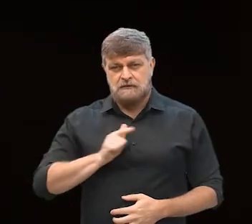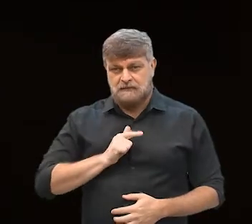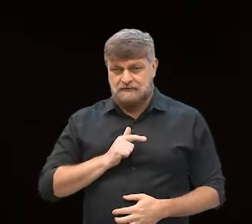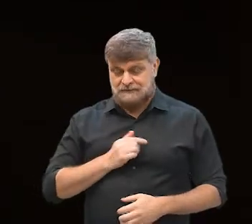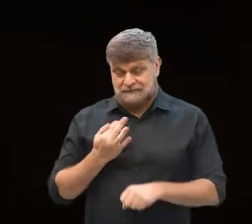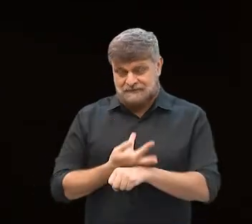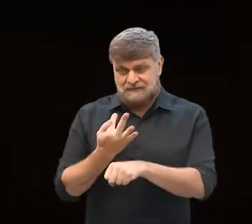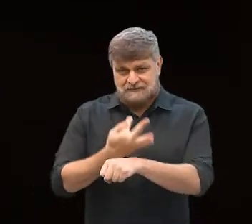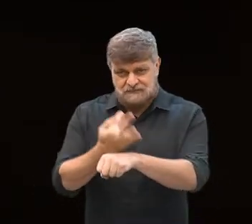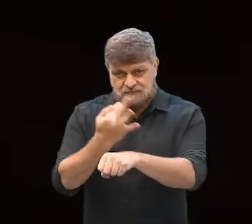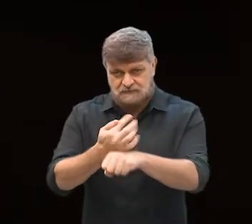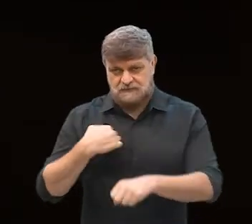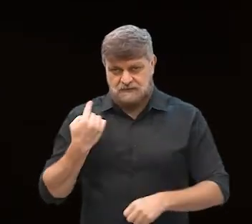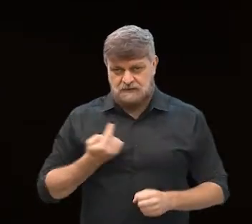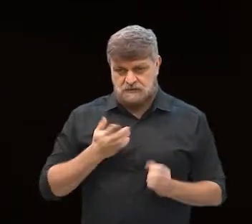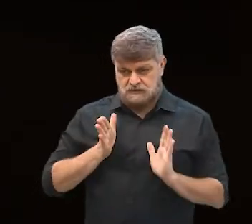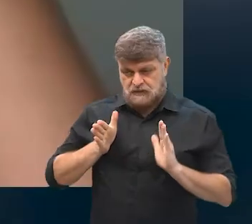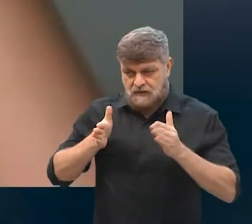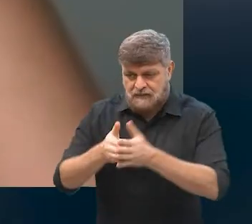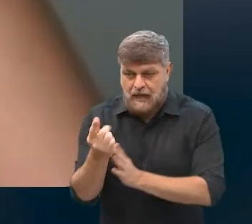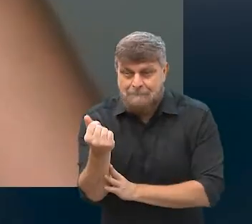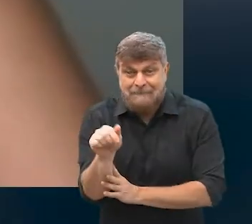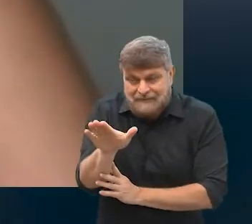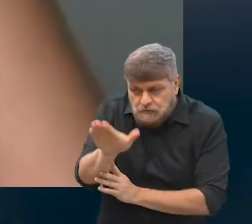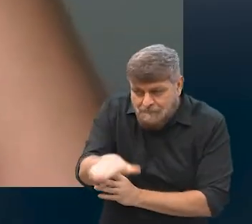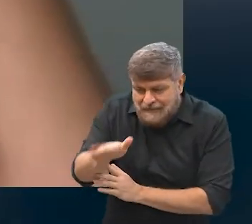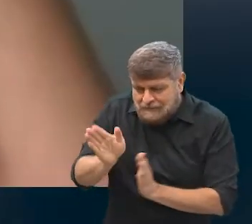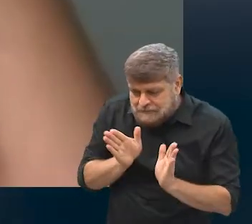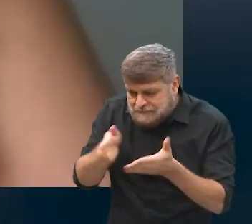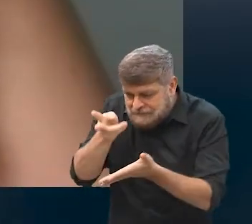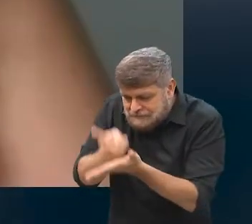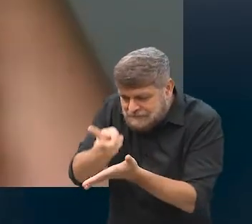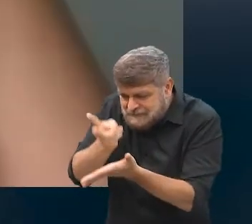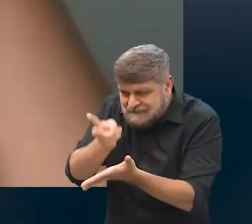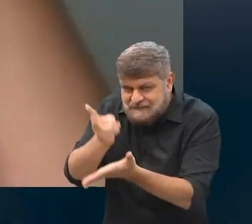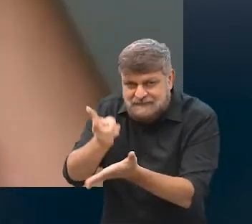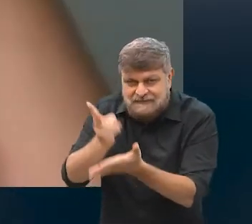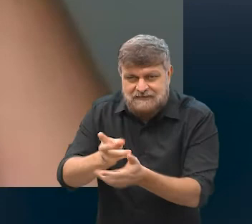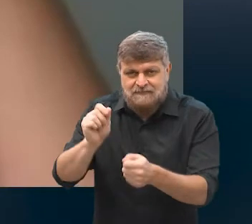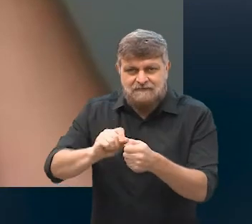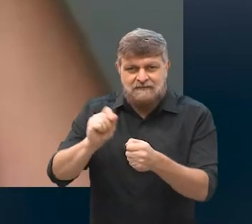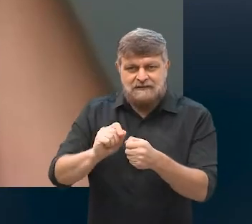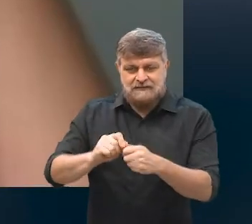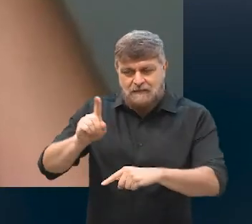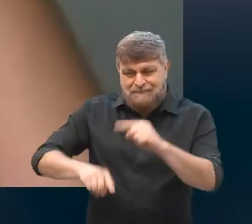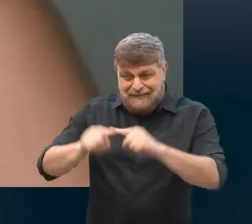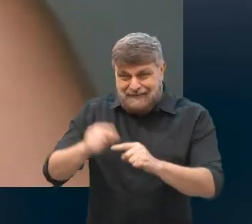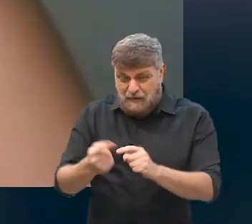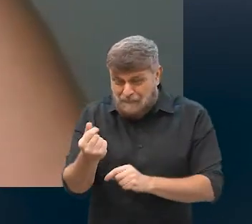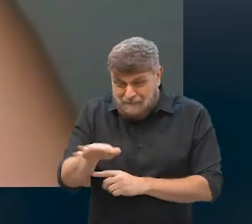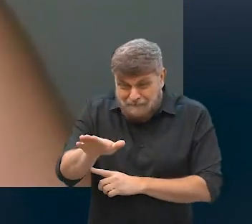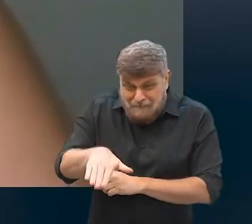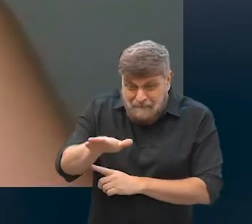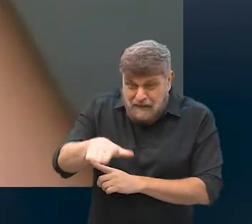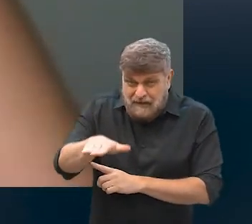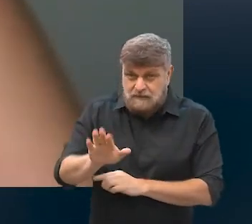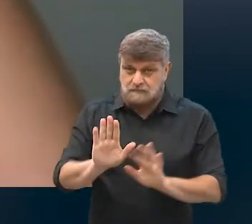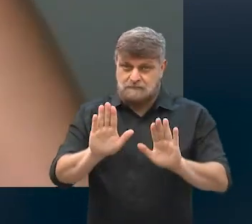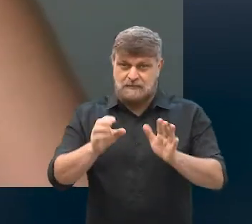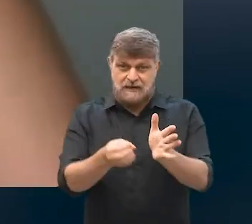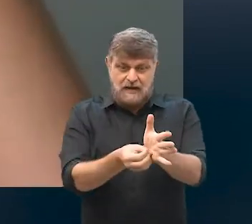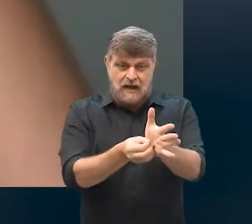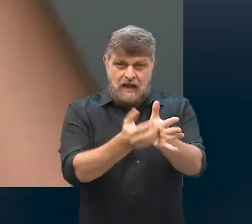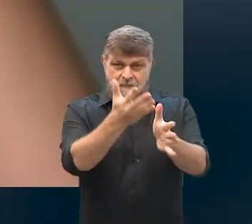não só, às vezes a gente foca muito em reduzir o custo, né, então fazer um produto mais barato possível, mas muitas vezes